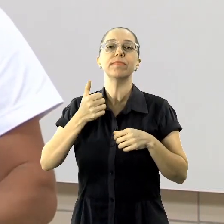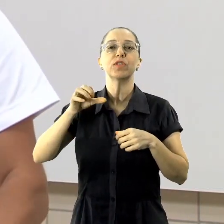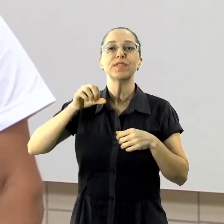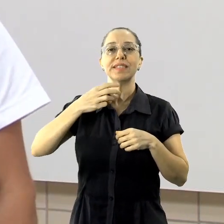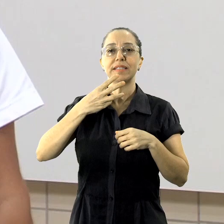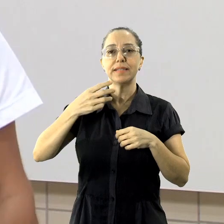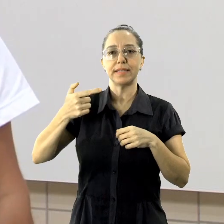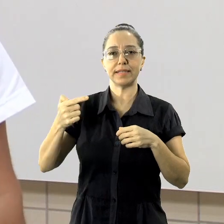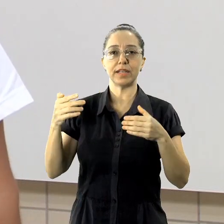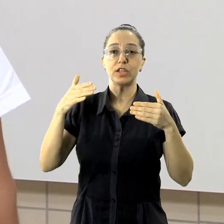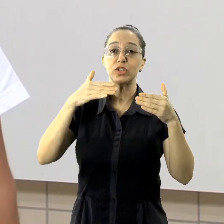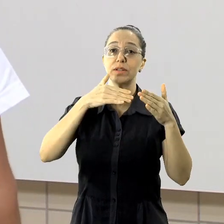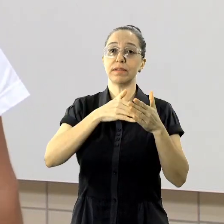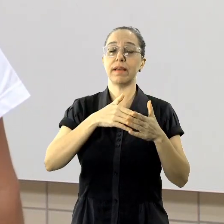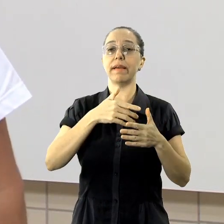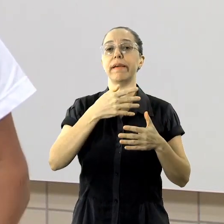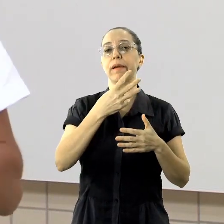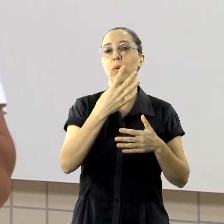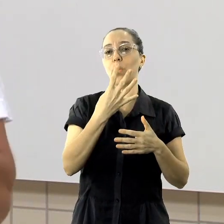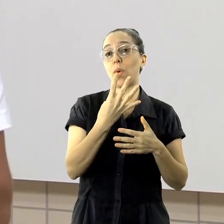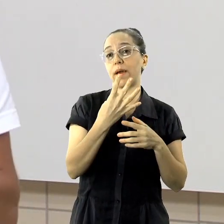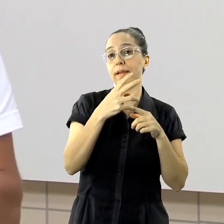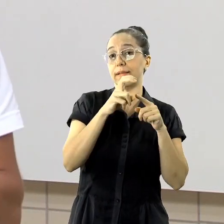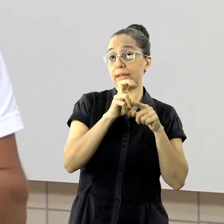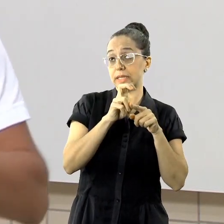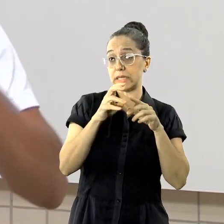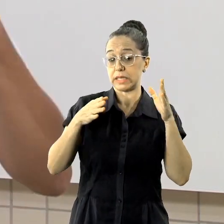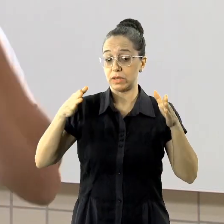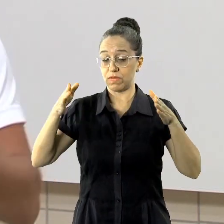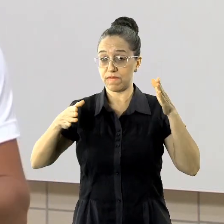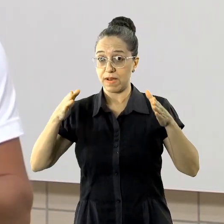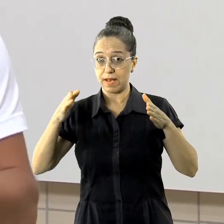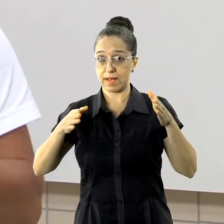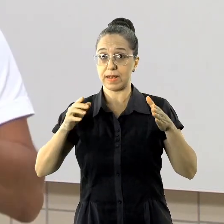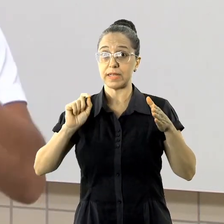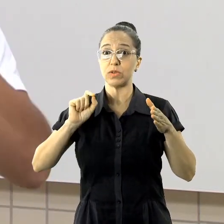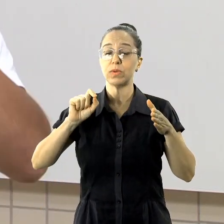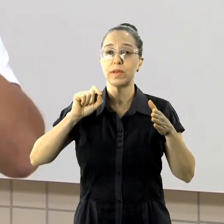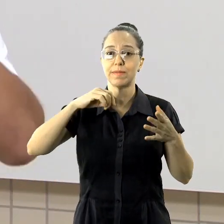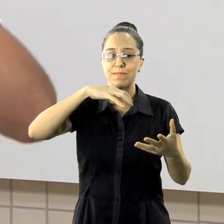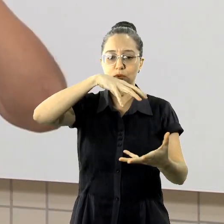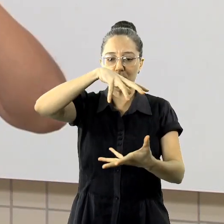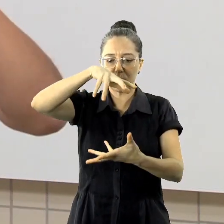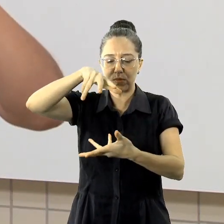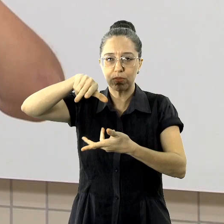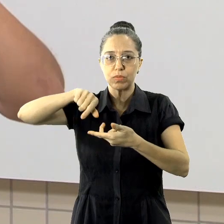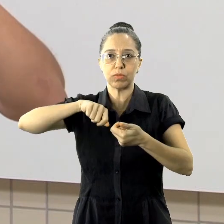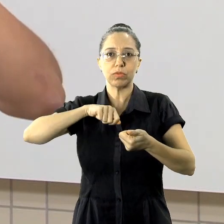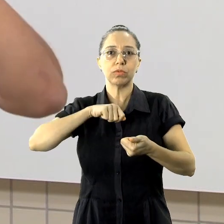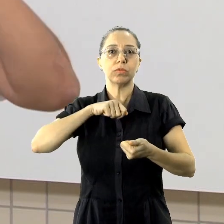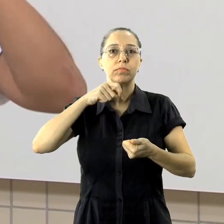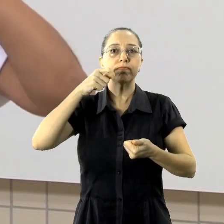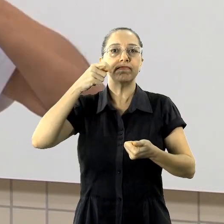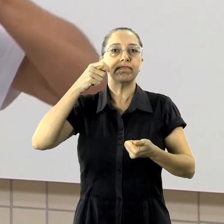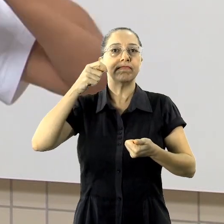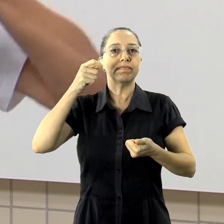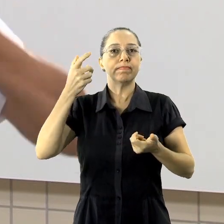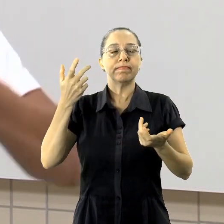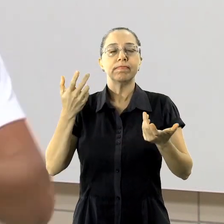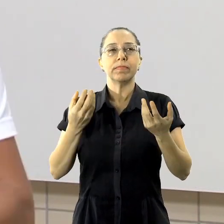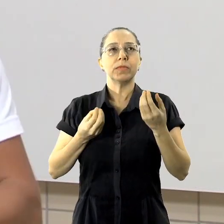até 1945. Nessa fase, o mundo estava vivendo uma mentalidade de